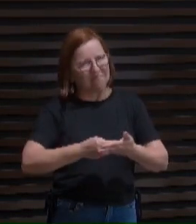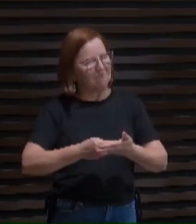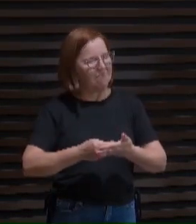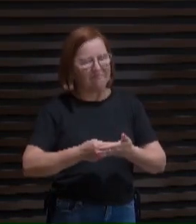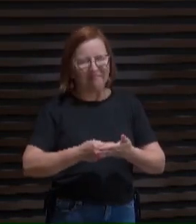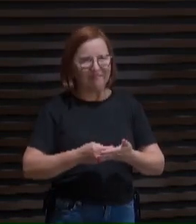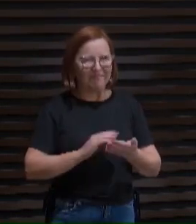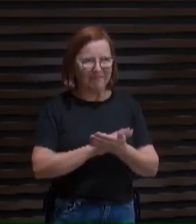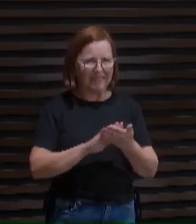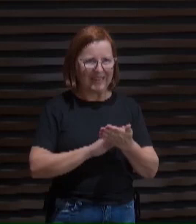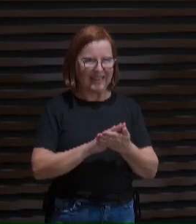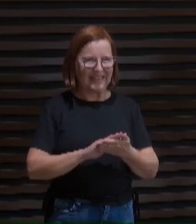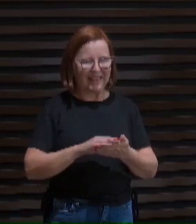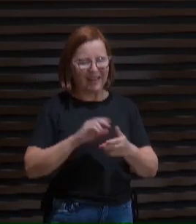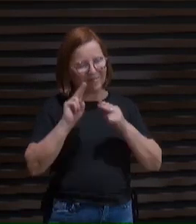Meu Pai,